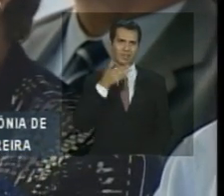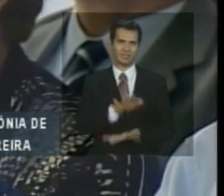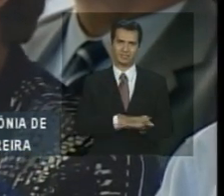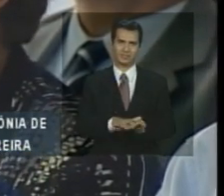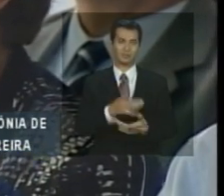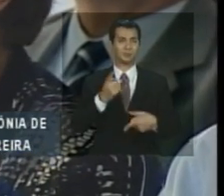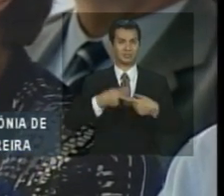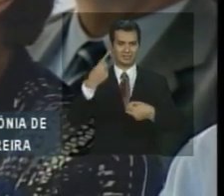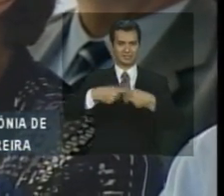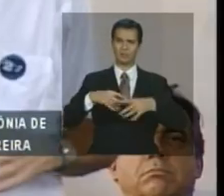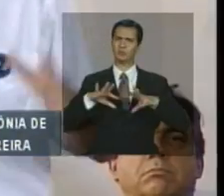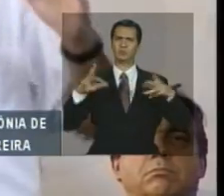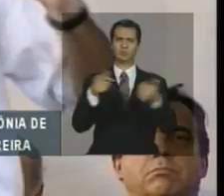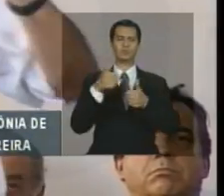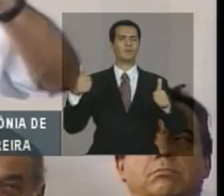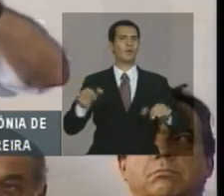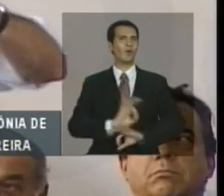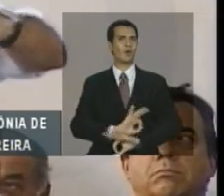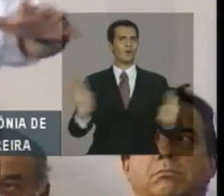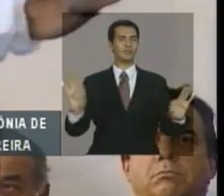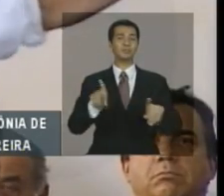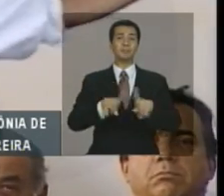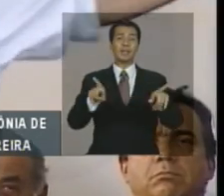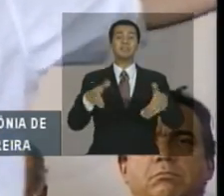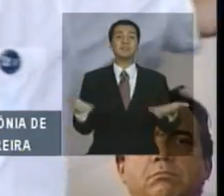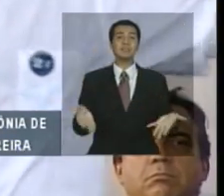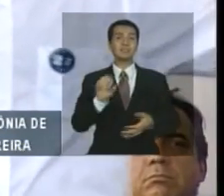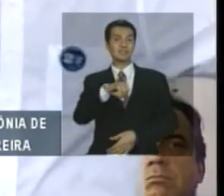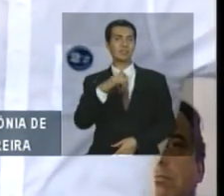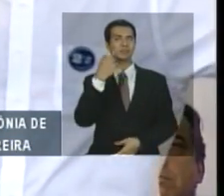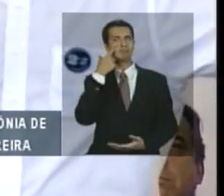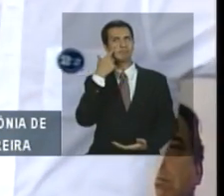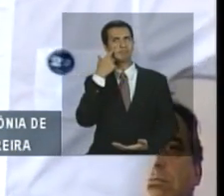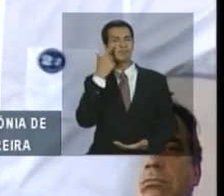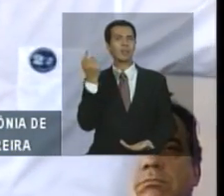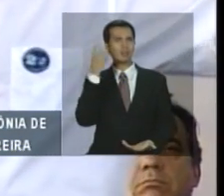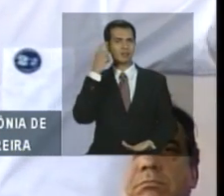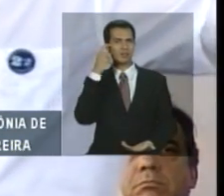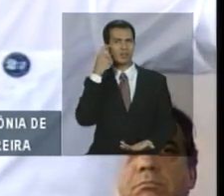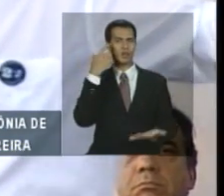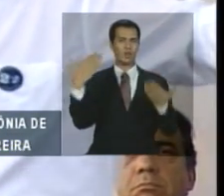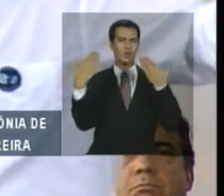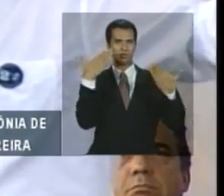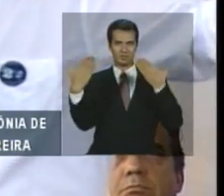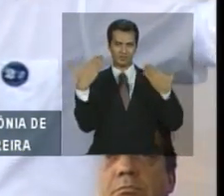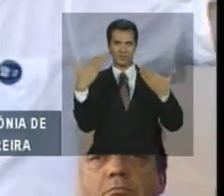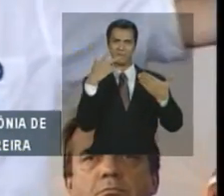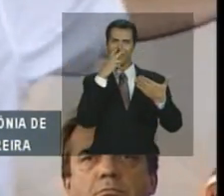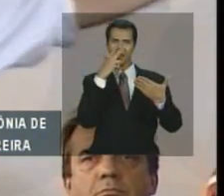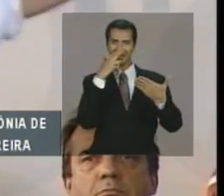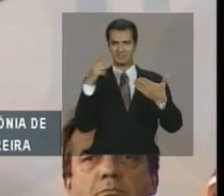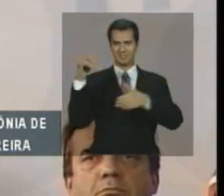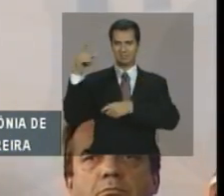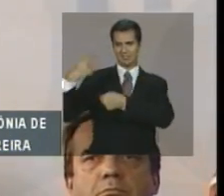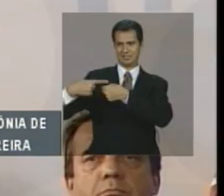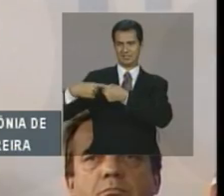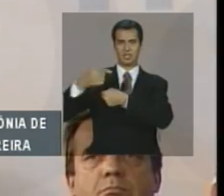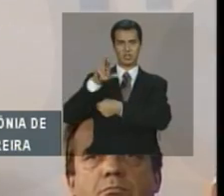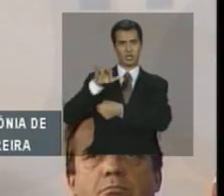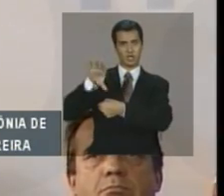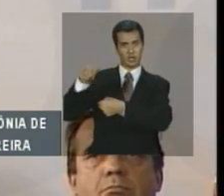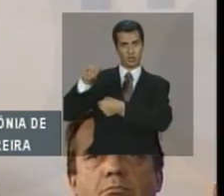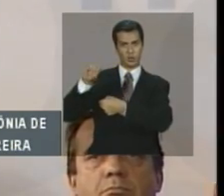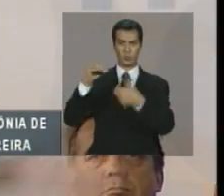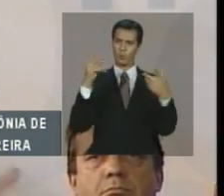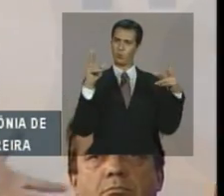toda maravilhosa. Mas se me pedisse para dizer assim, compara o Rio de Janeiro é um corpo humano, e me pedissem que eu apontasse